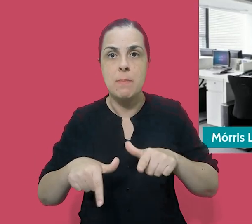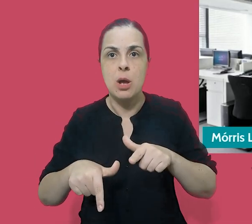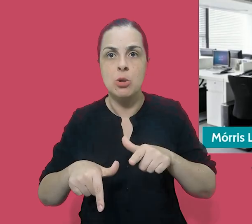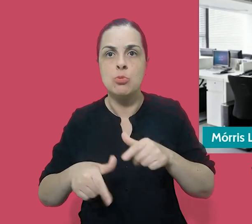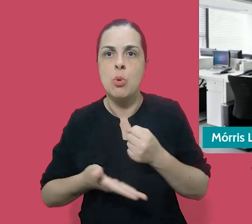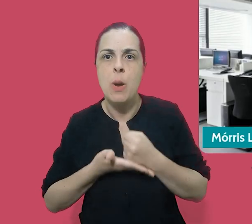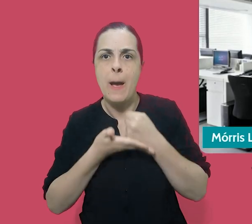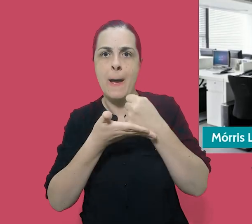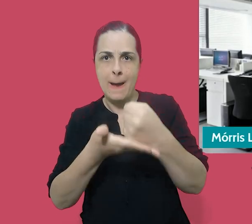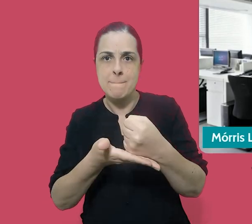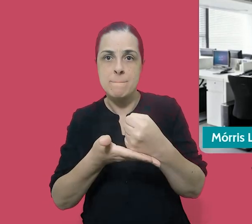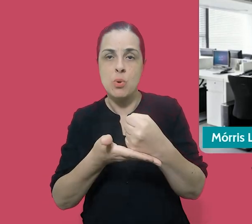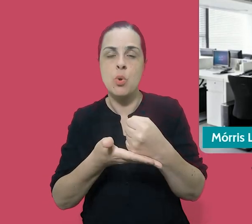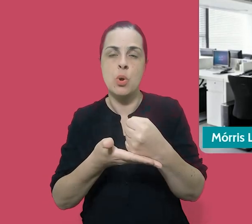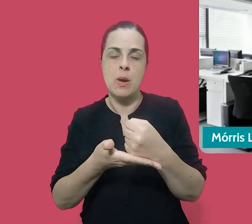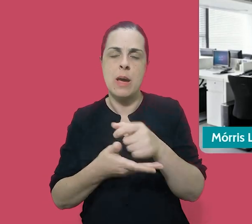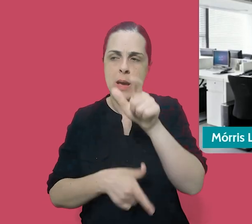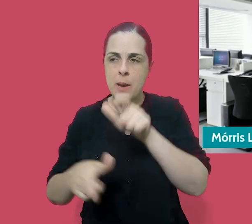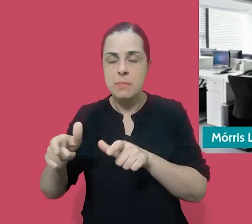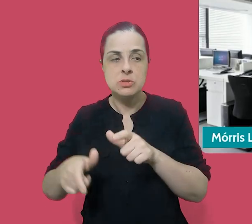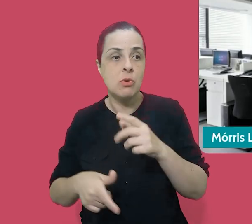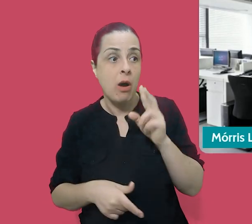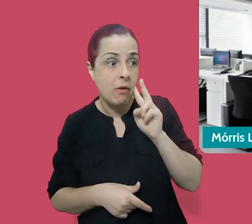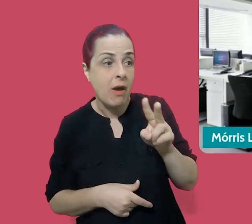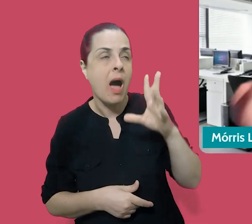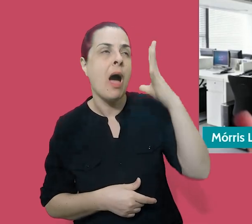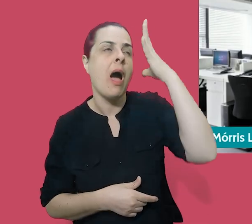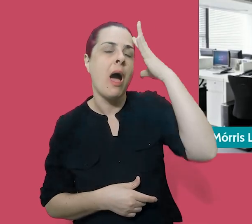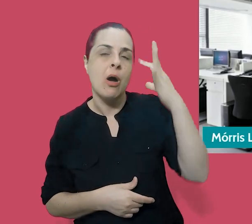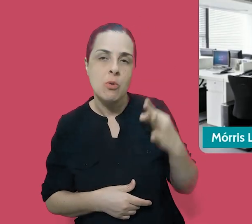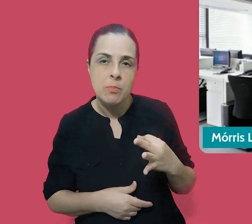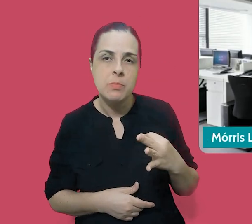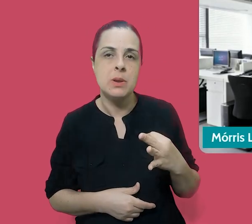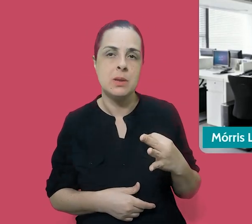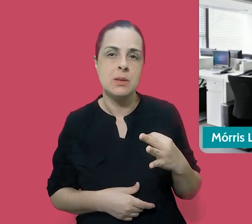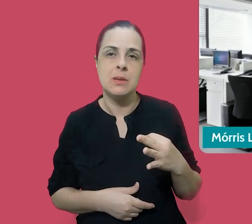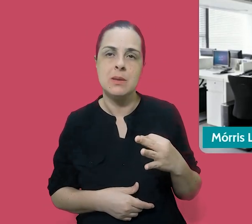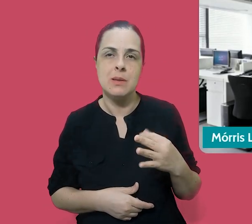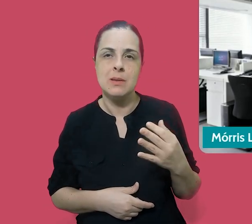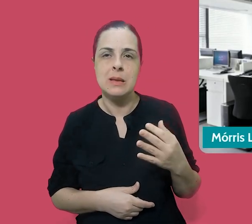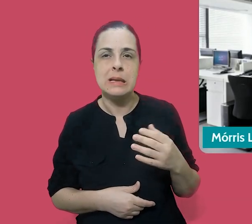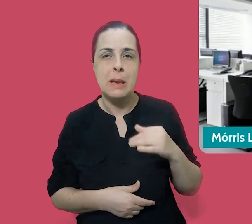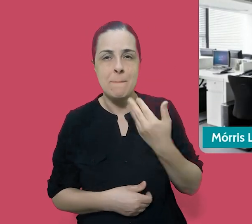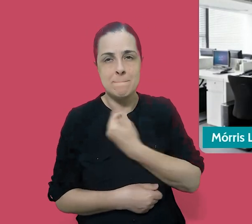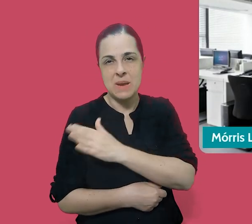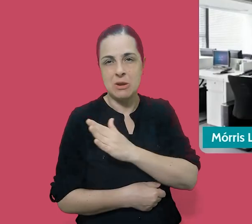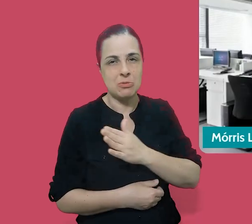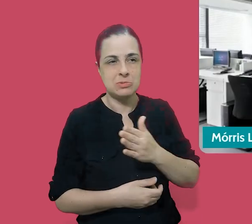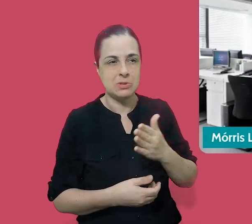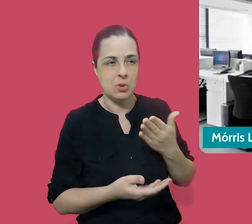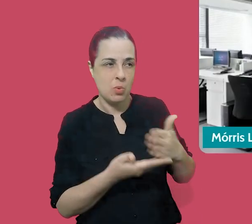as pessoas vão começar a entender que não faz sentido aquilo que eu achava que estava muito no automático ainda. Né?